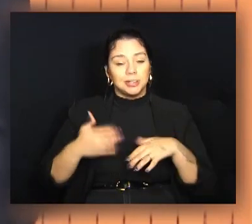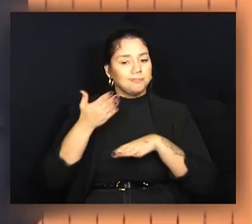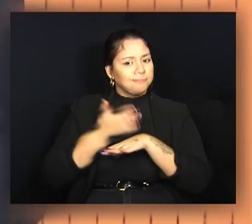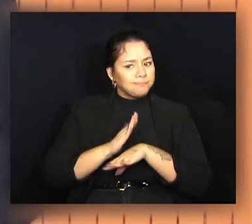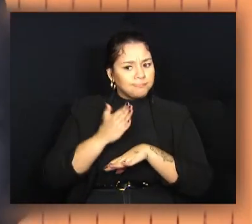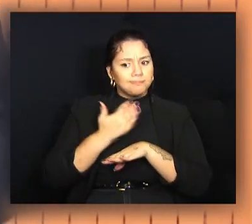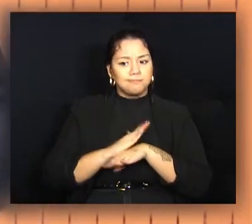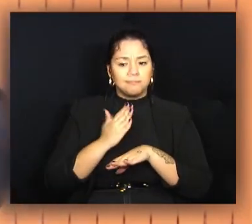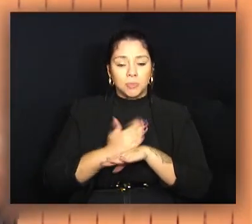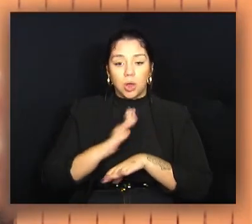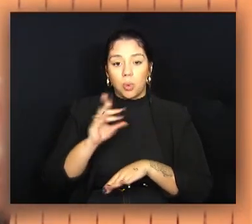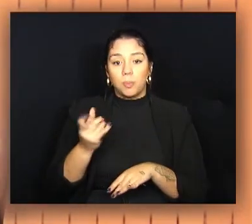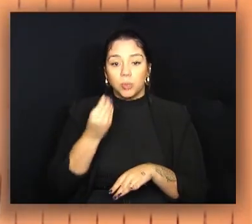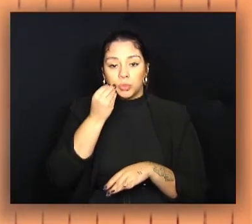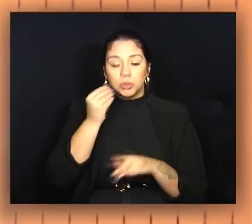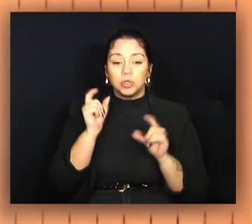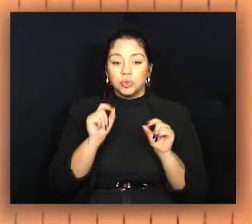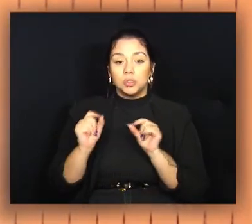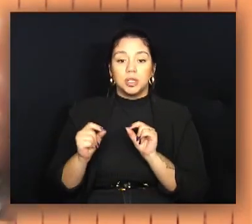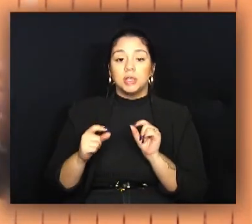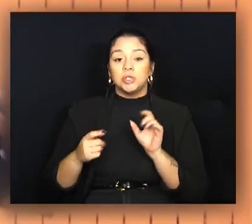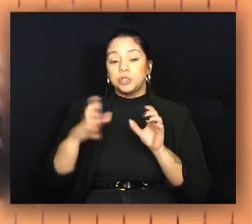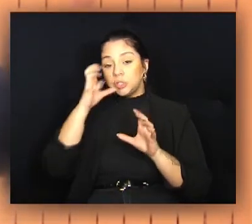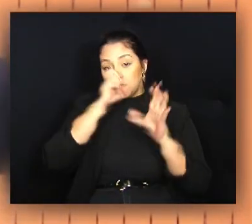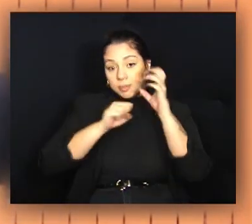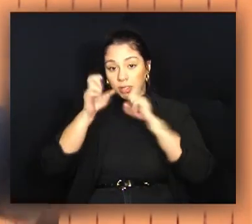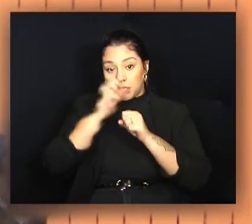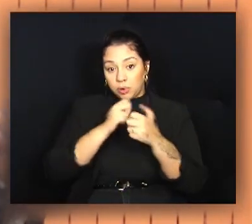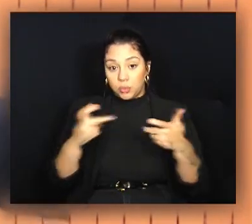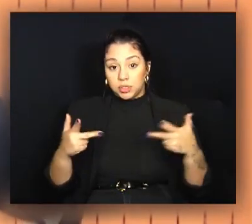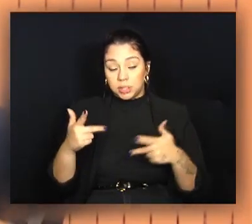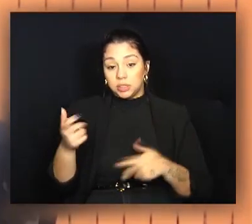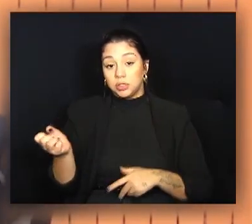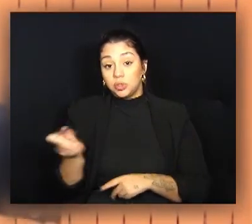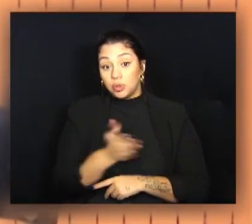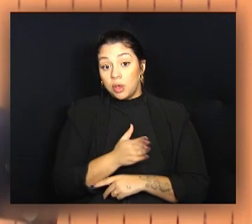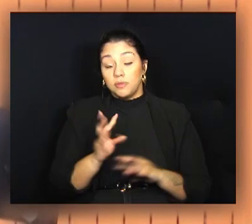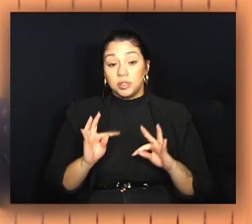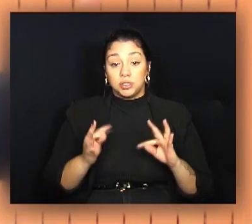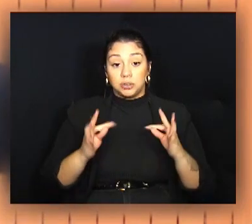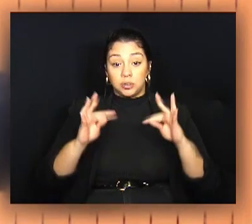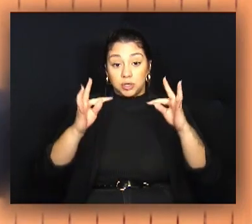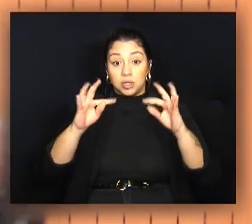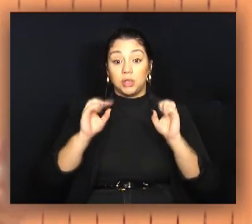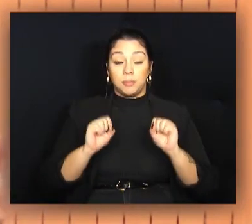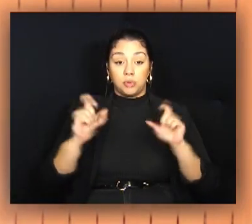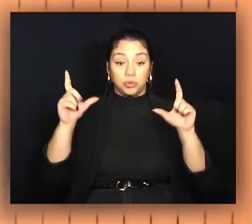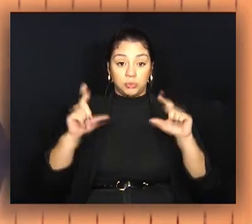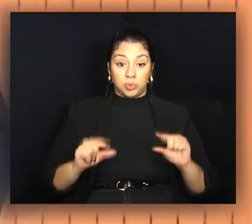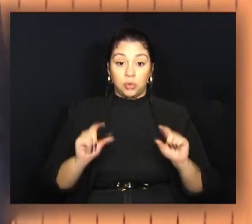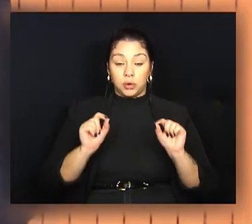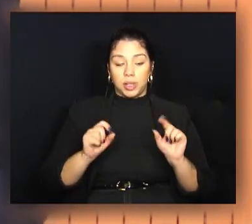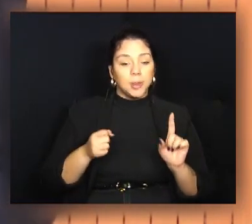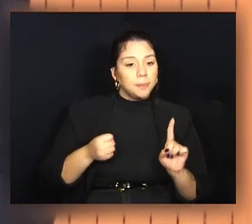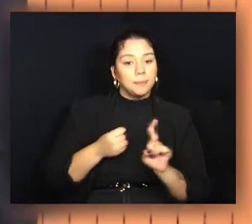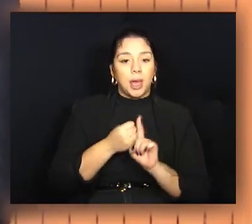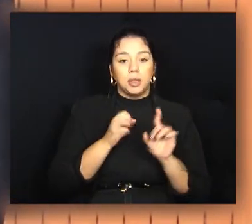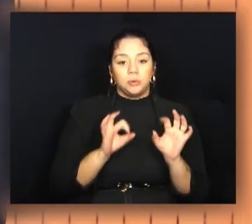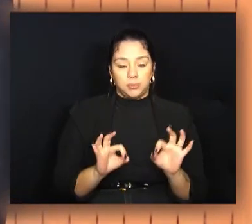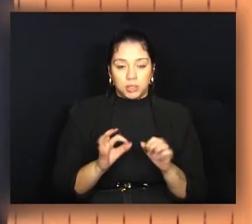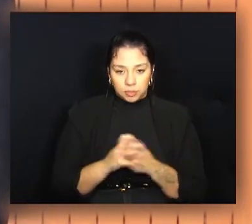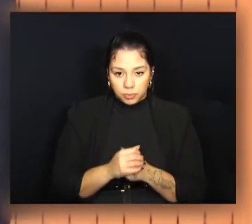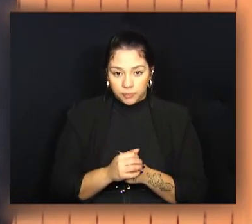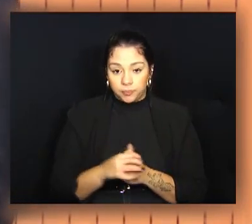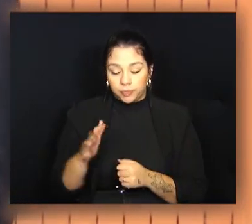com a oportunidade de aprender coisas novas e usar uma tecnologia que pode reduzir, por exemplo, o impacto